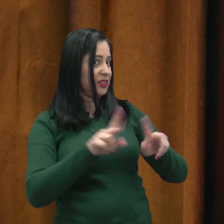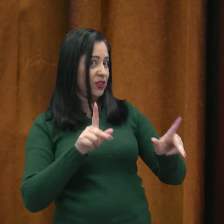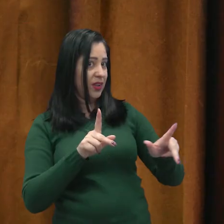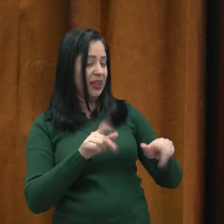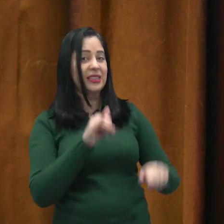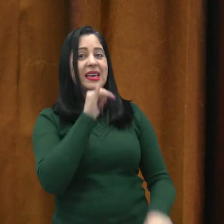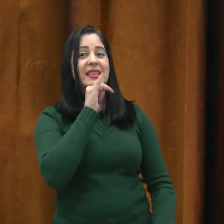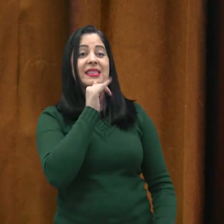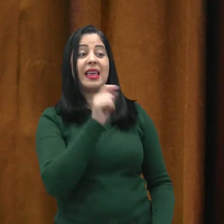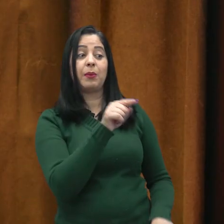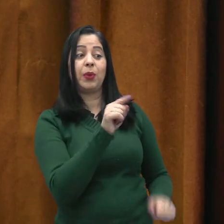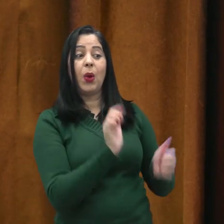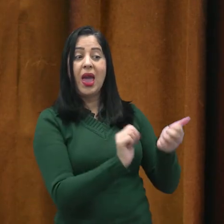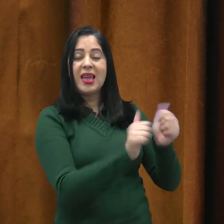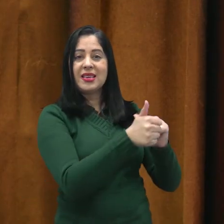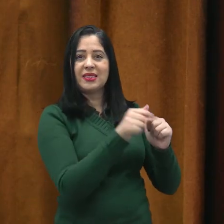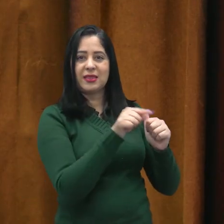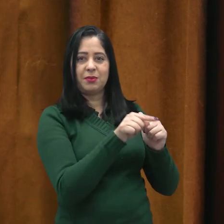esporte que